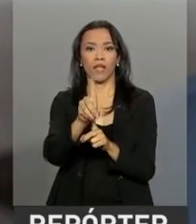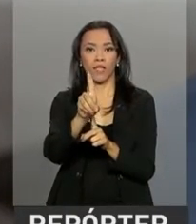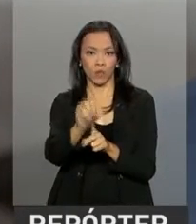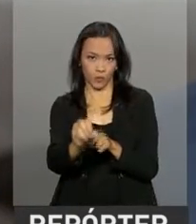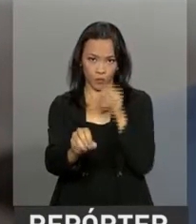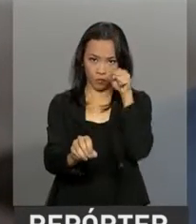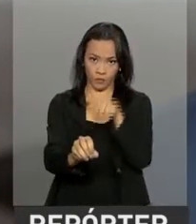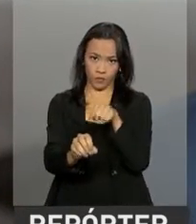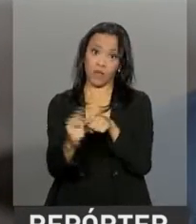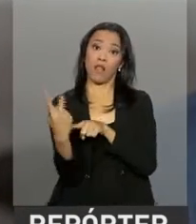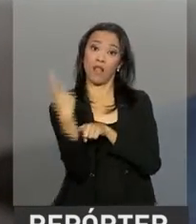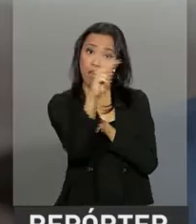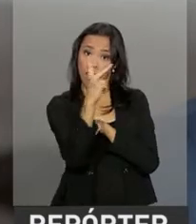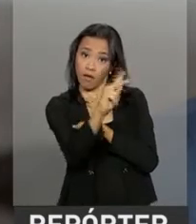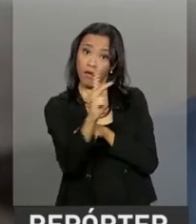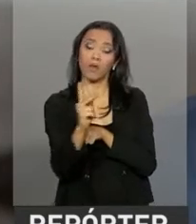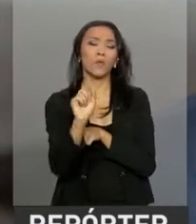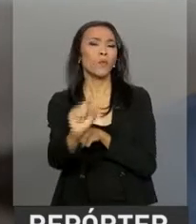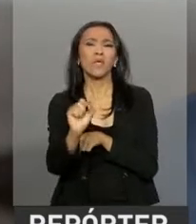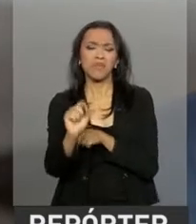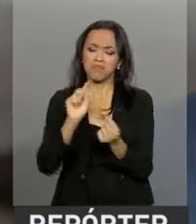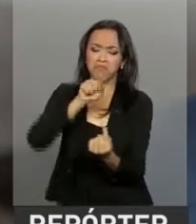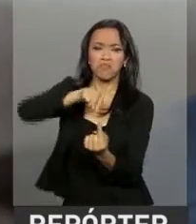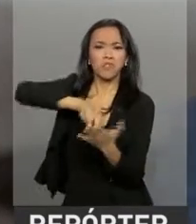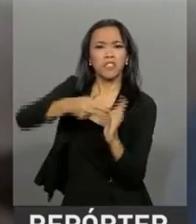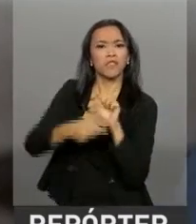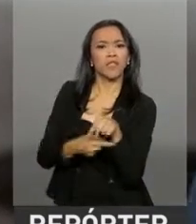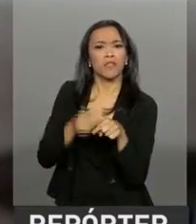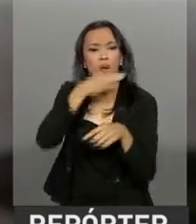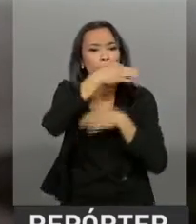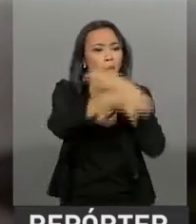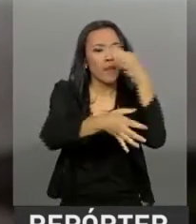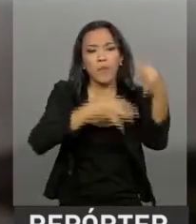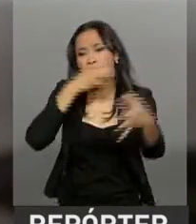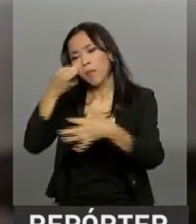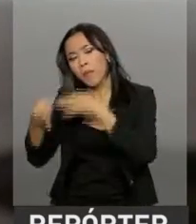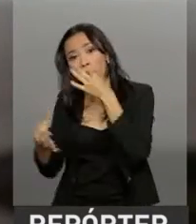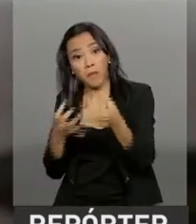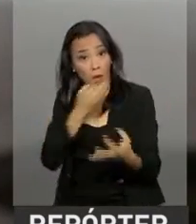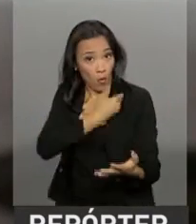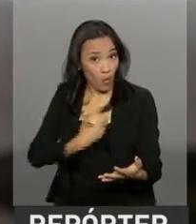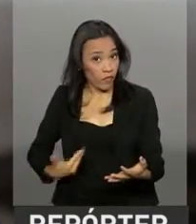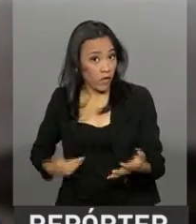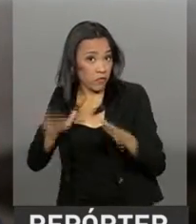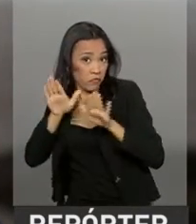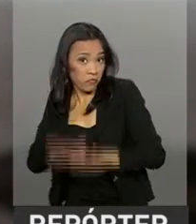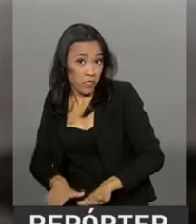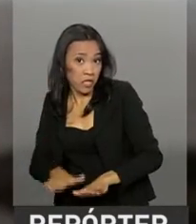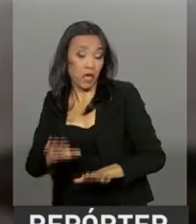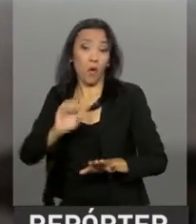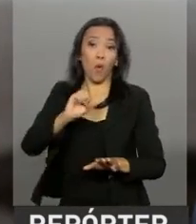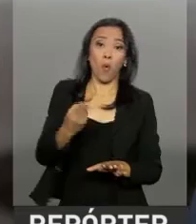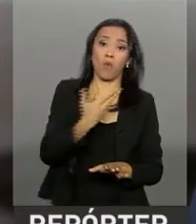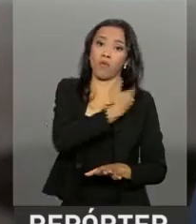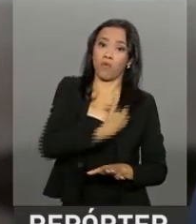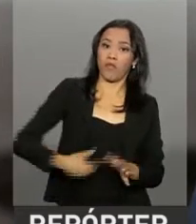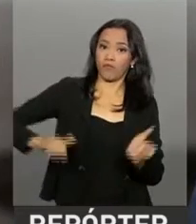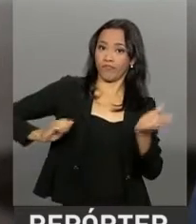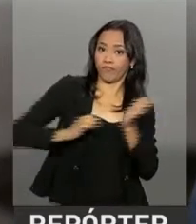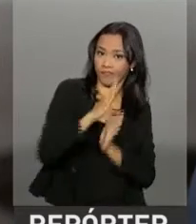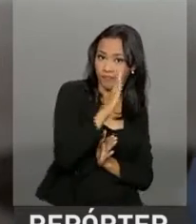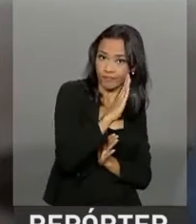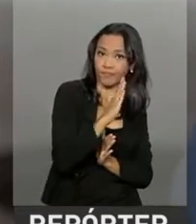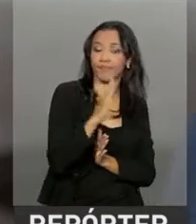nada menos do que a consulta à população a respeito de se o governo atual deve continuar ou não.